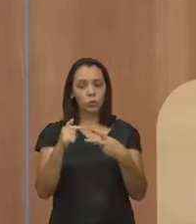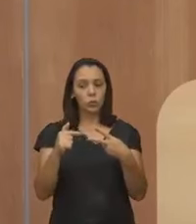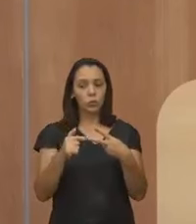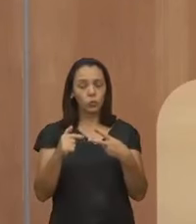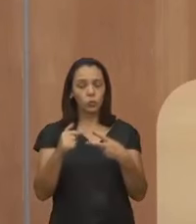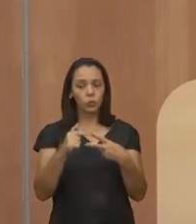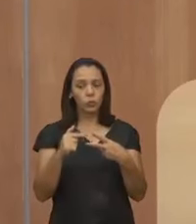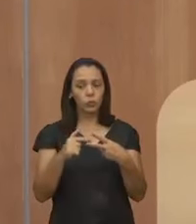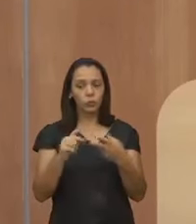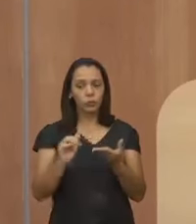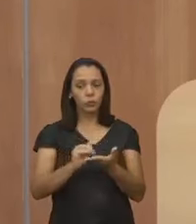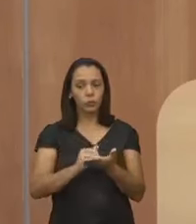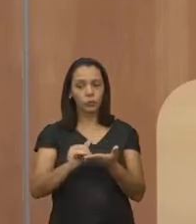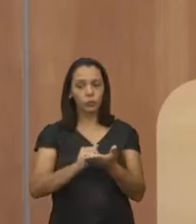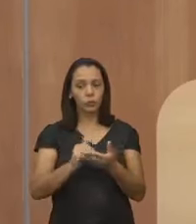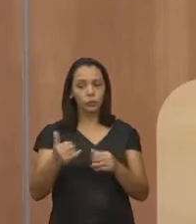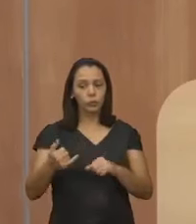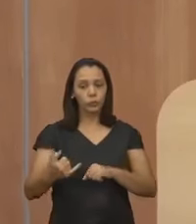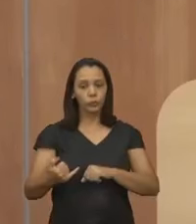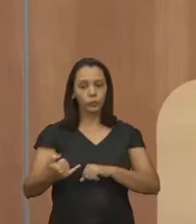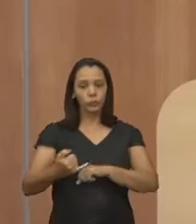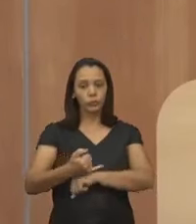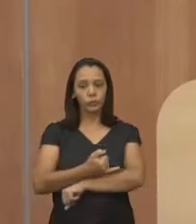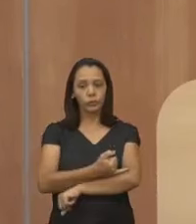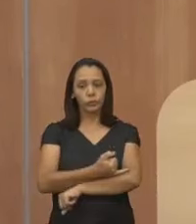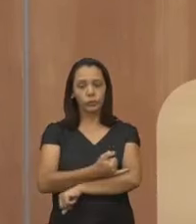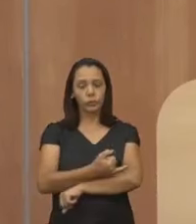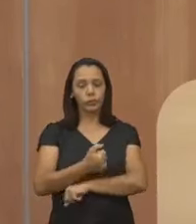estrutura da Secretaria